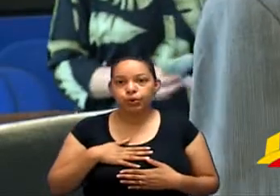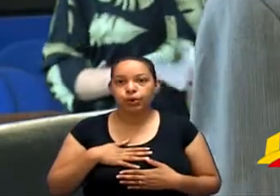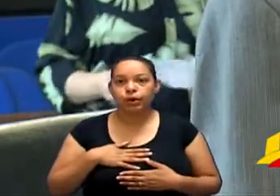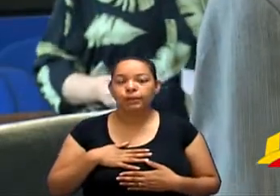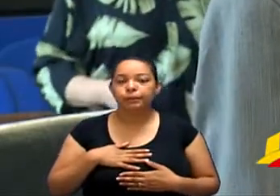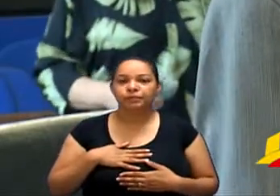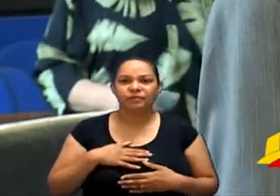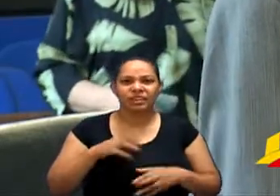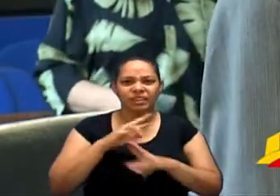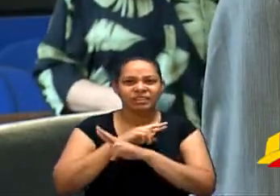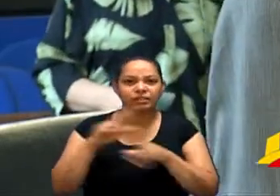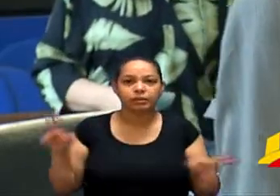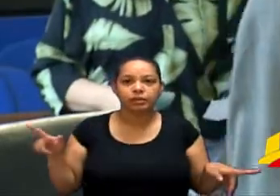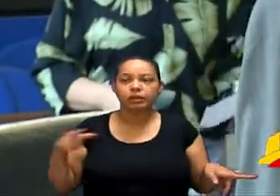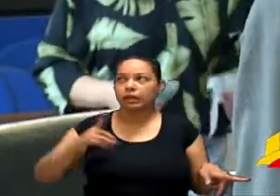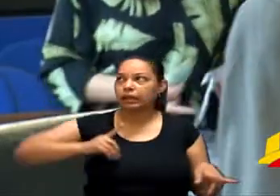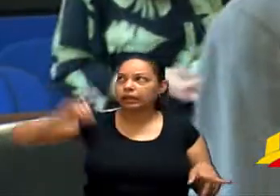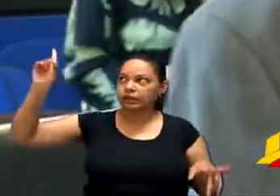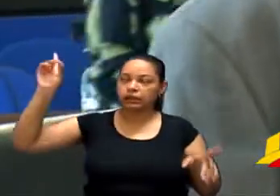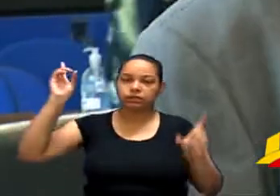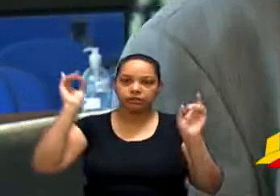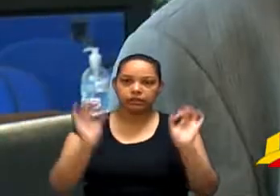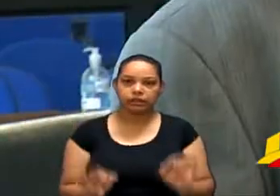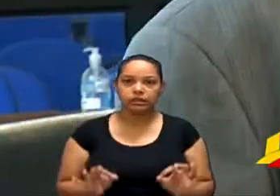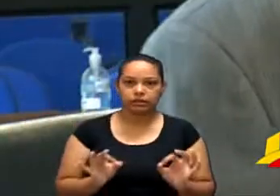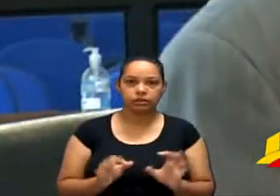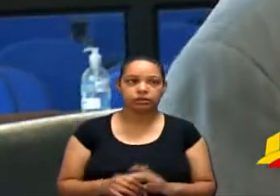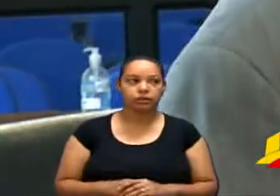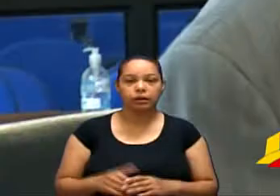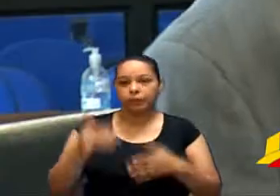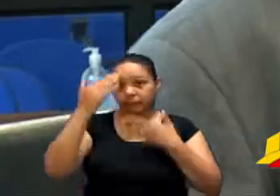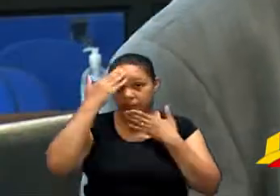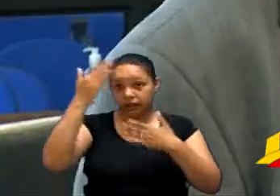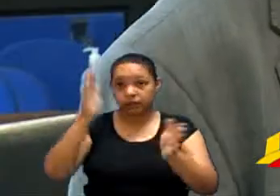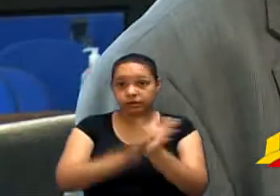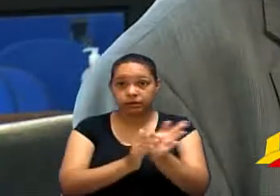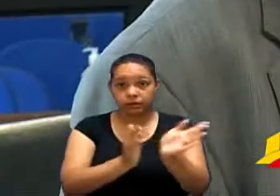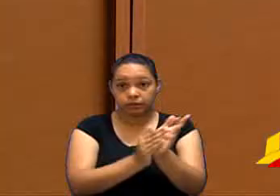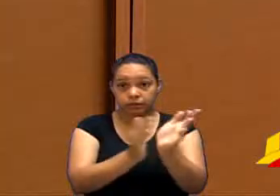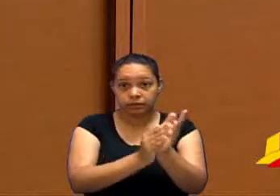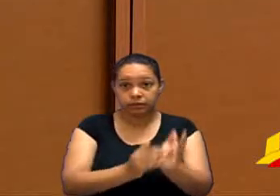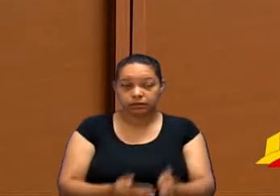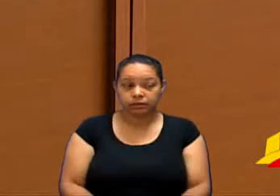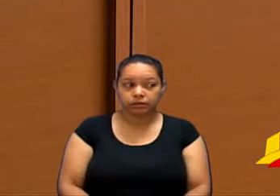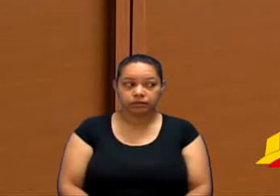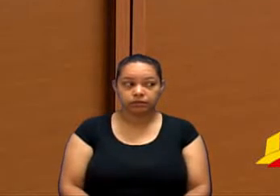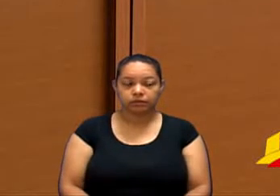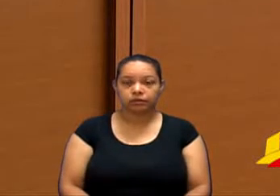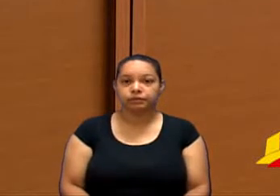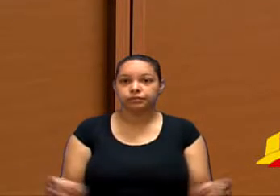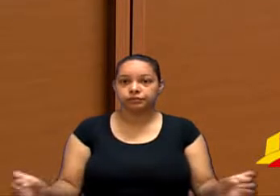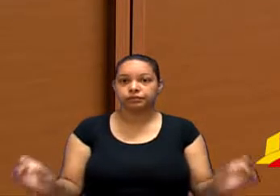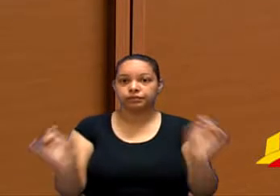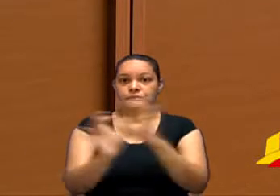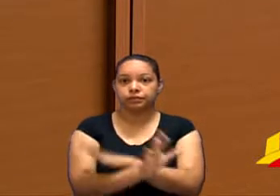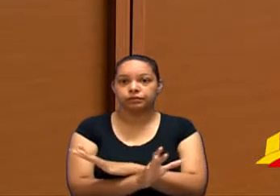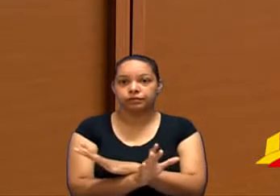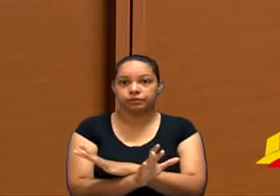pode imaginar mas Deus é justo vamos Obrigado parabéns encerrado